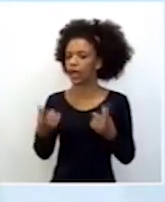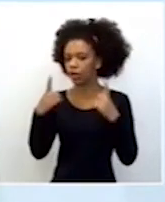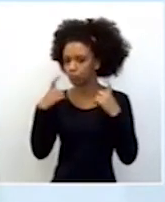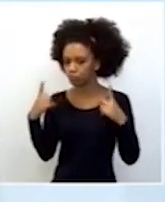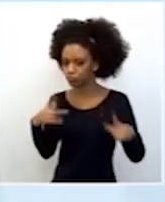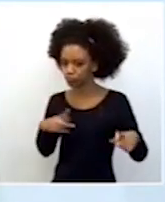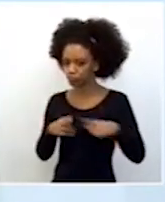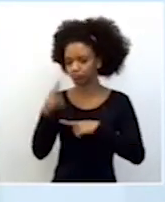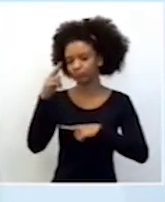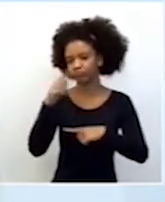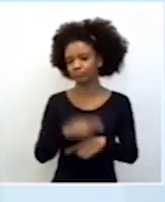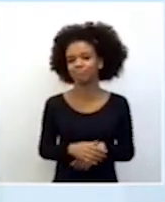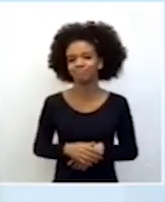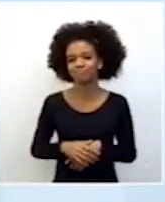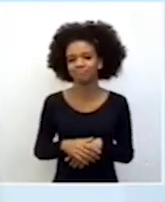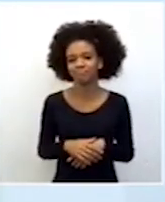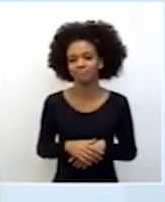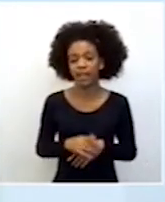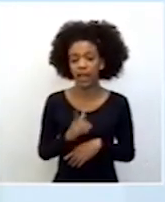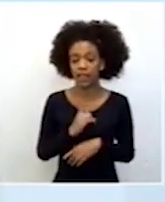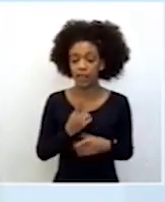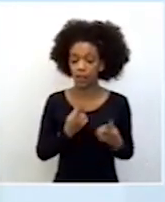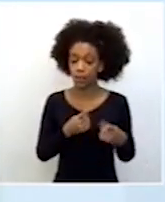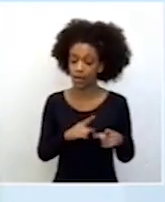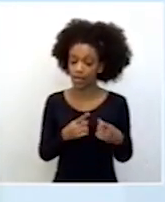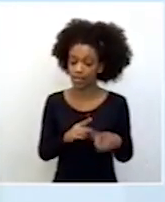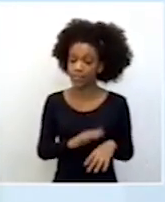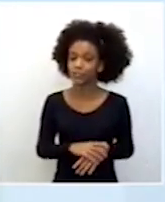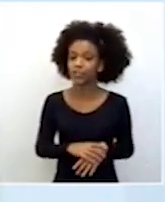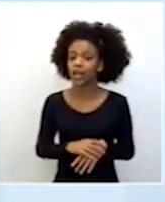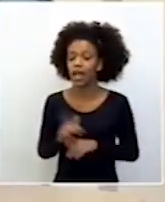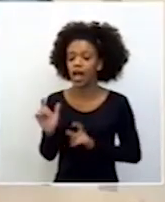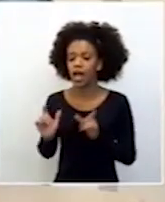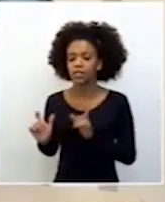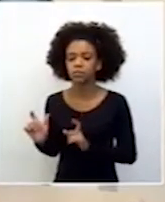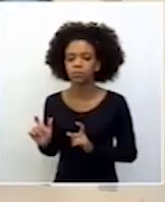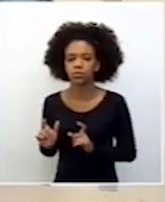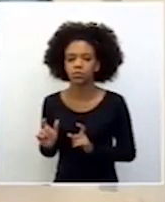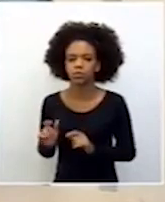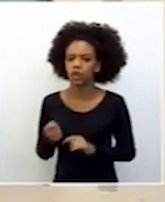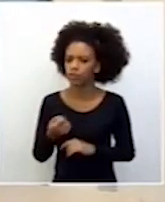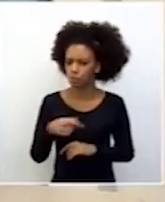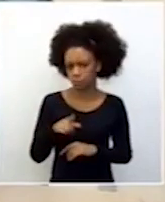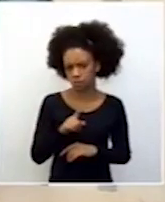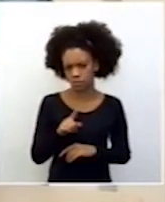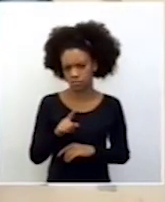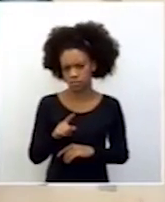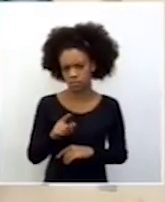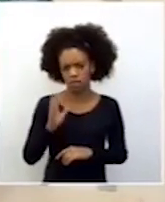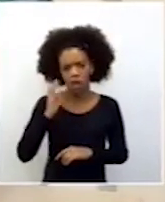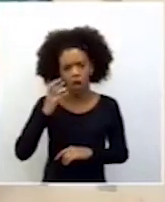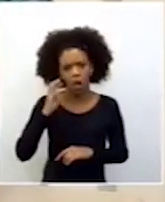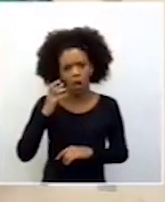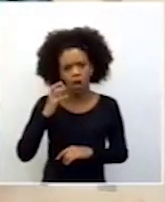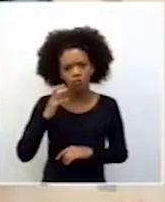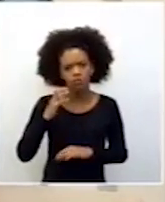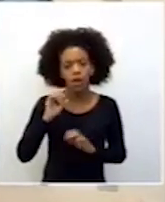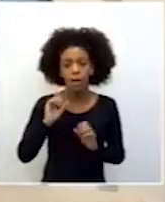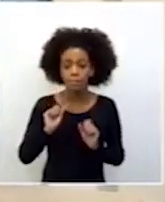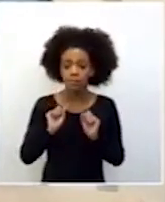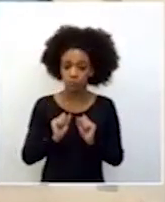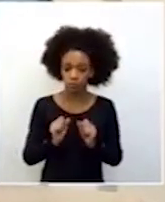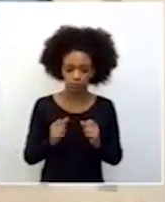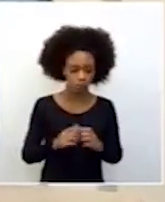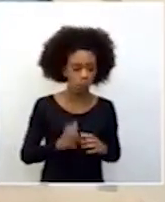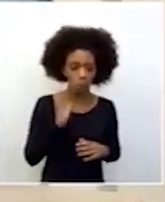ruptura discursiva. A gente tem uma crítica ferrenha, aquelas pessoas que colocam, você não precisa, assim como o rádio você pode colocá-lo ao lado